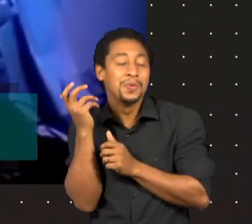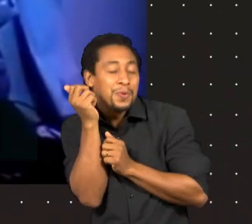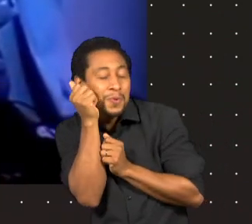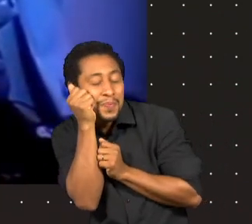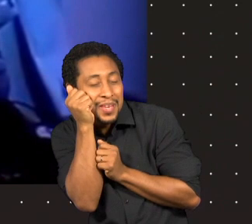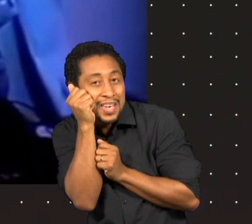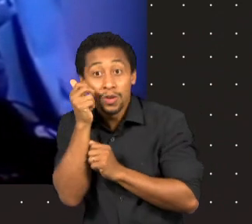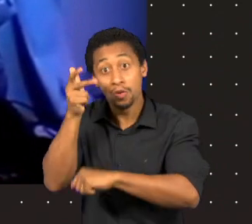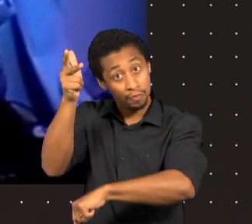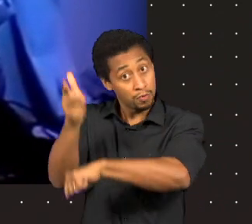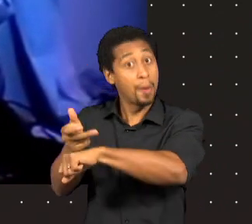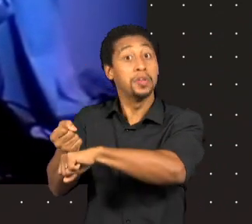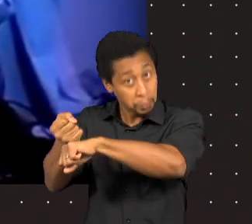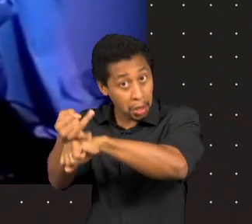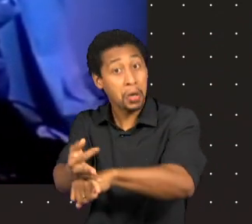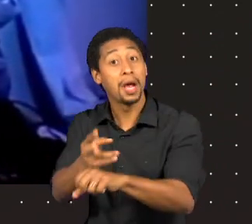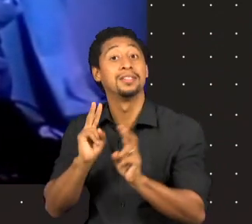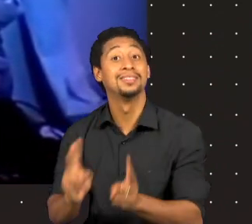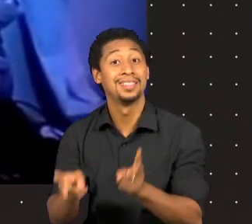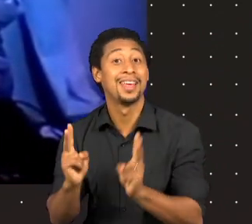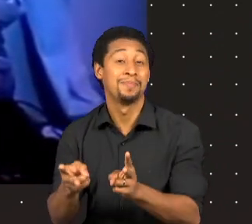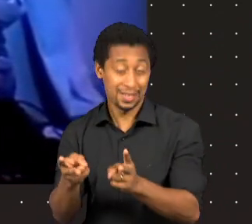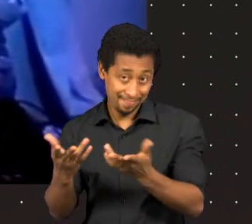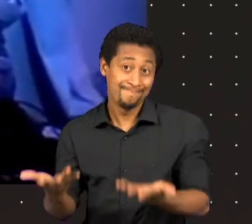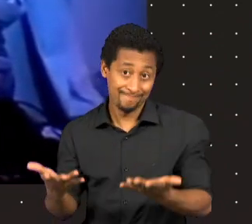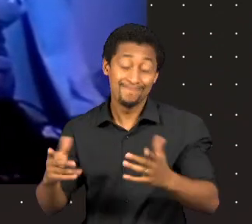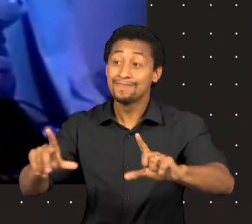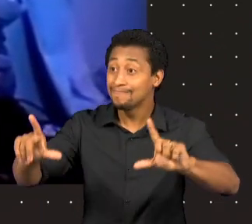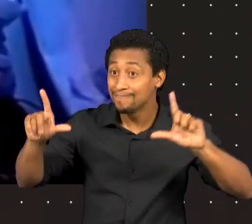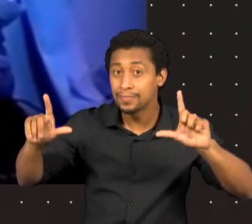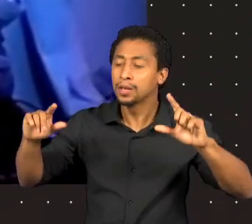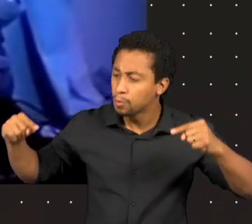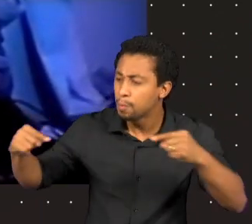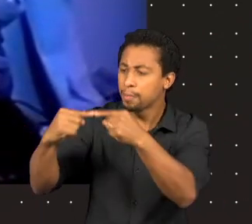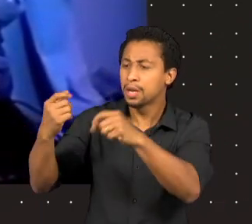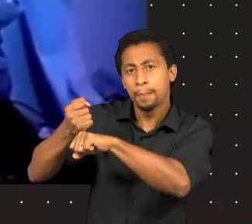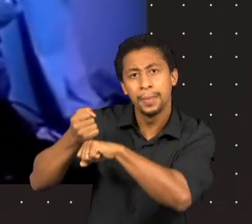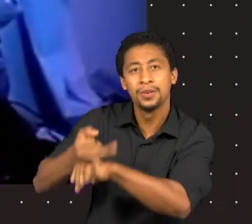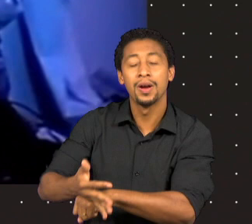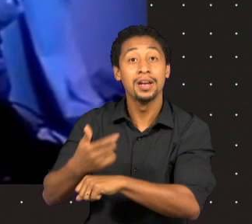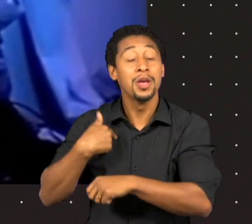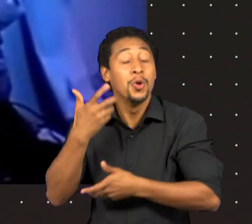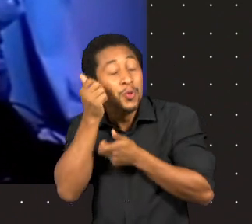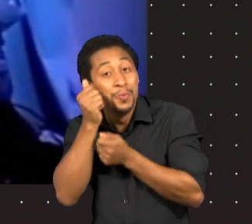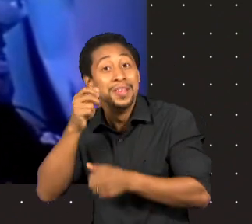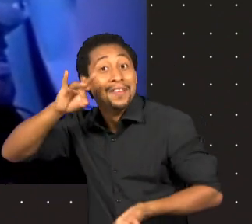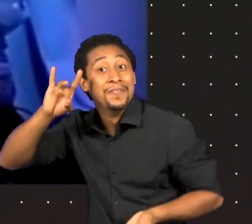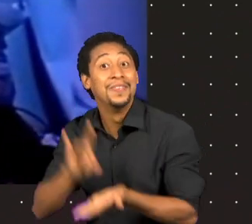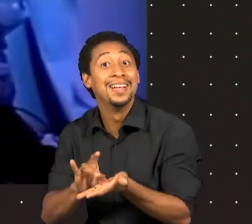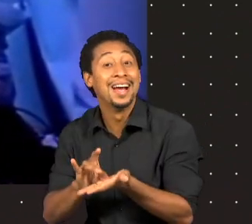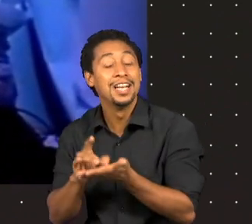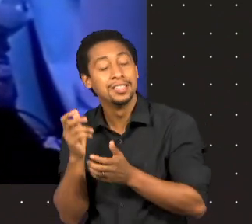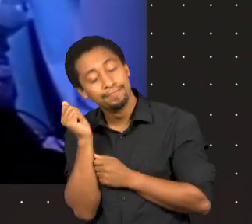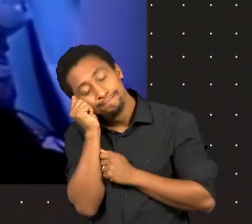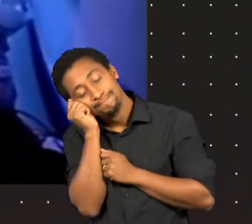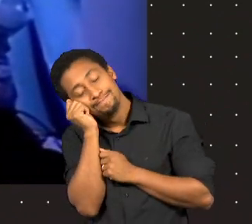filmava de madrugada e a cena era de madrugada. E aí eu dormi de verdade enquanto filmava a cena, acordei no